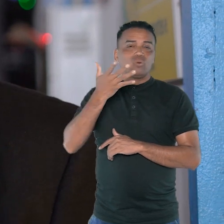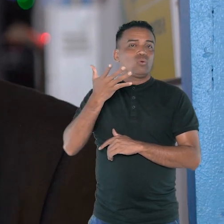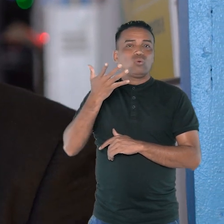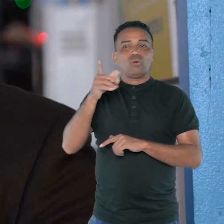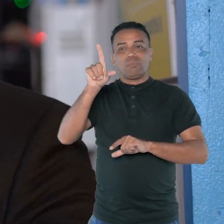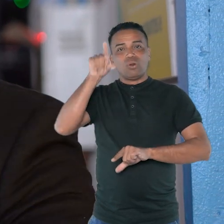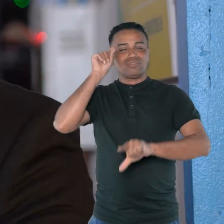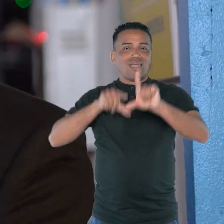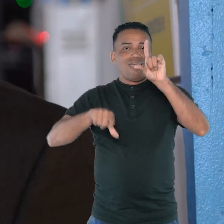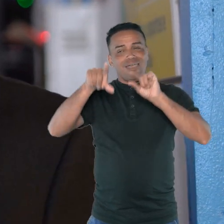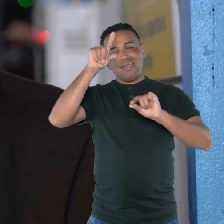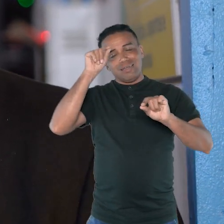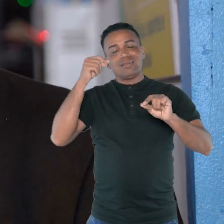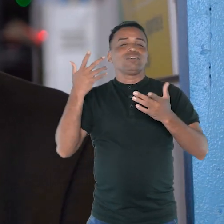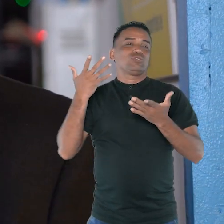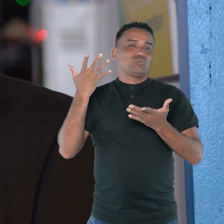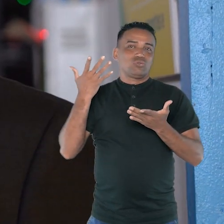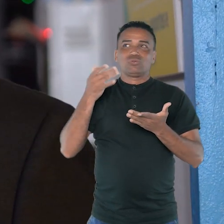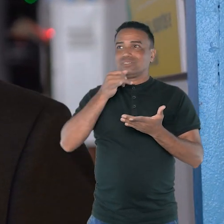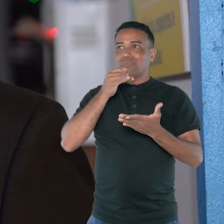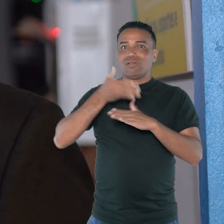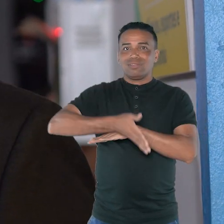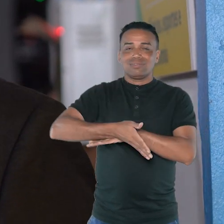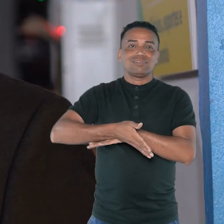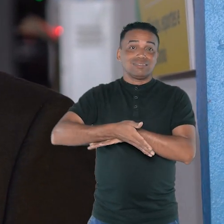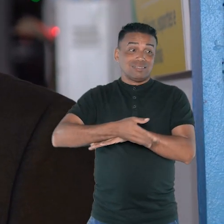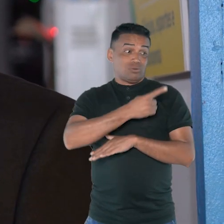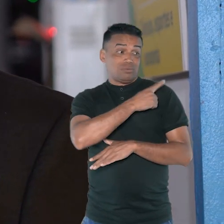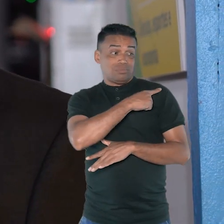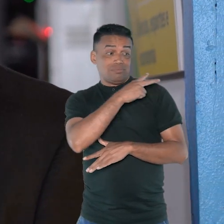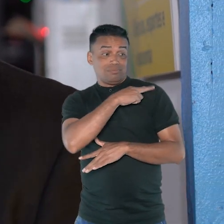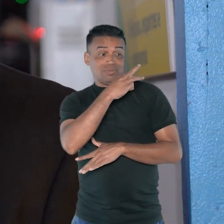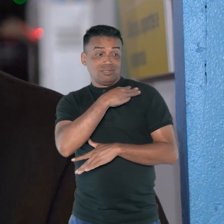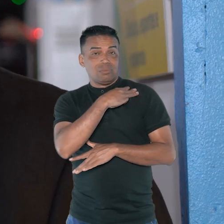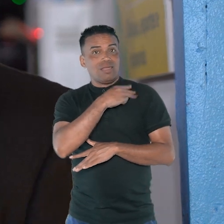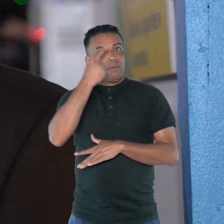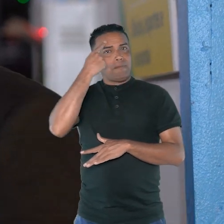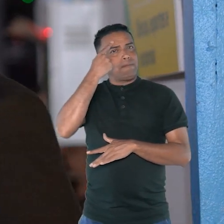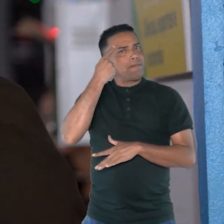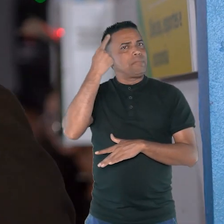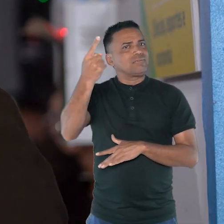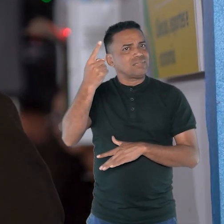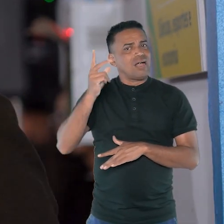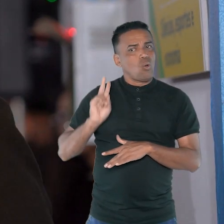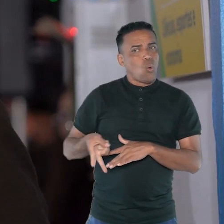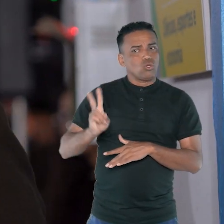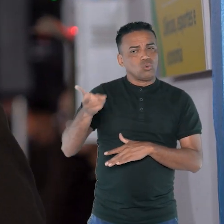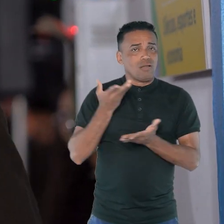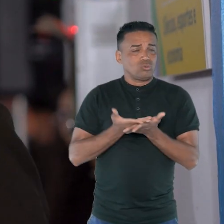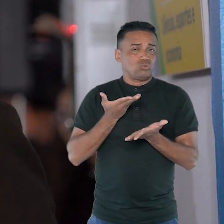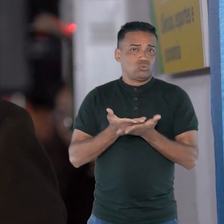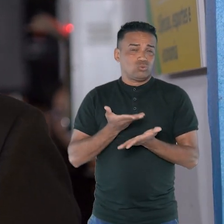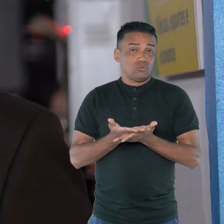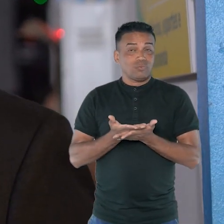seletivos seriados, para incentivar desde o início do ensino médio essa ideia de pensar na continuidade dos estudos,